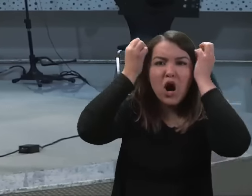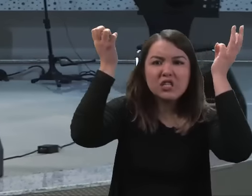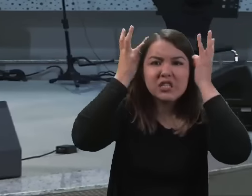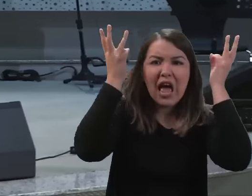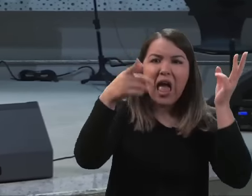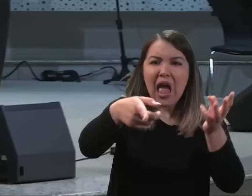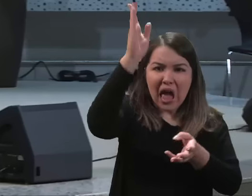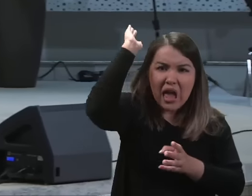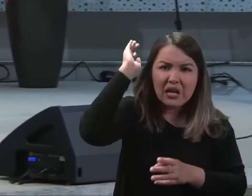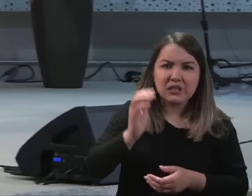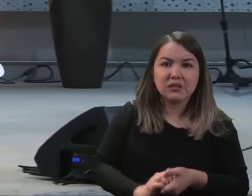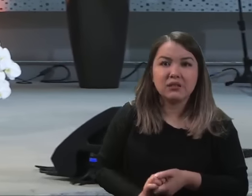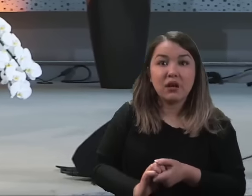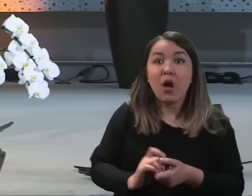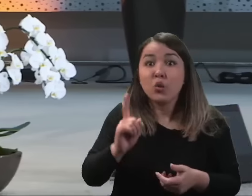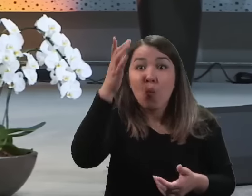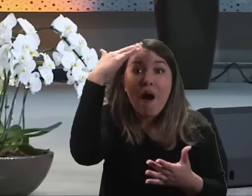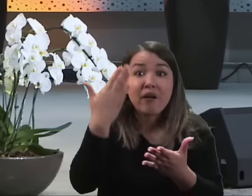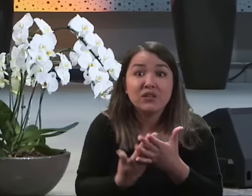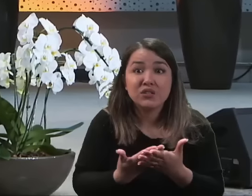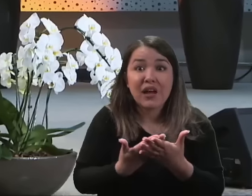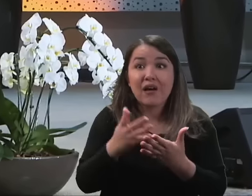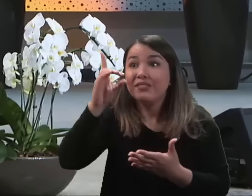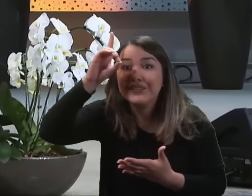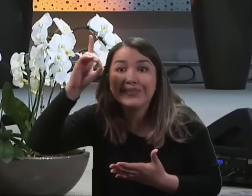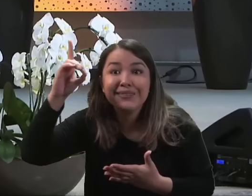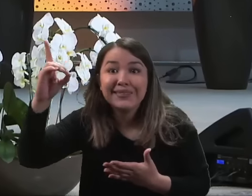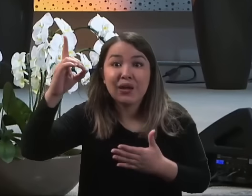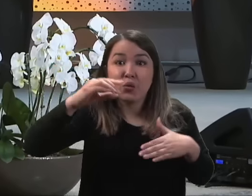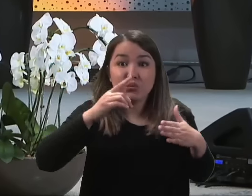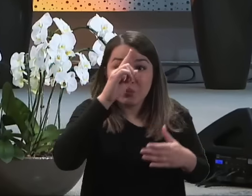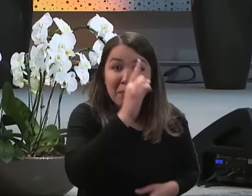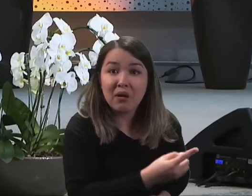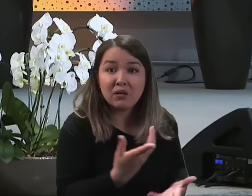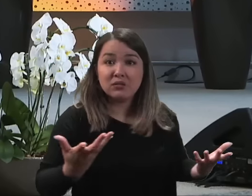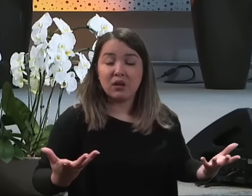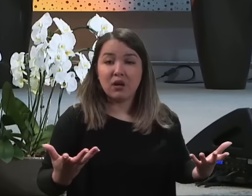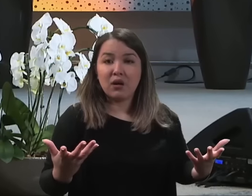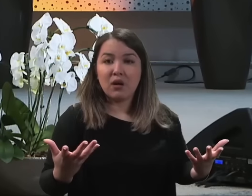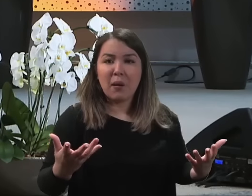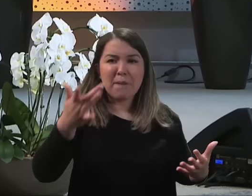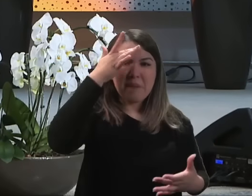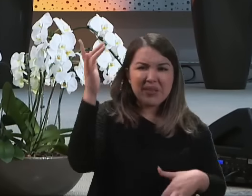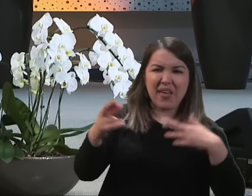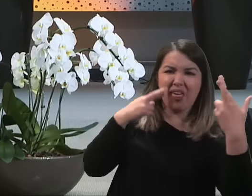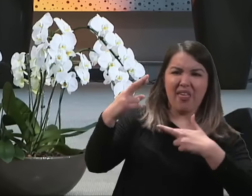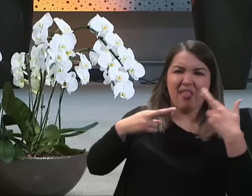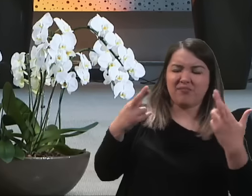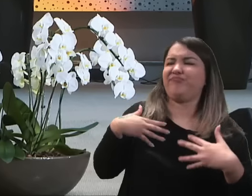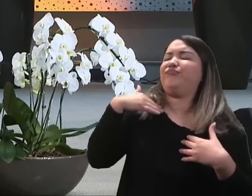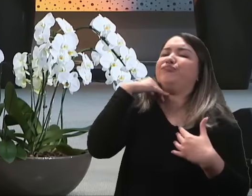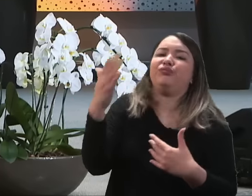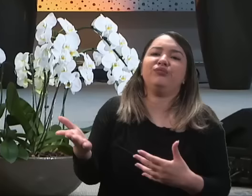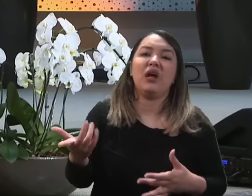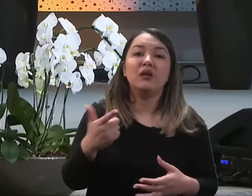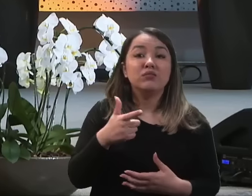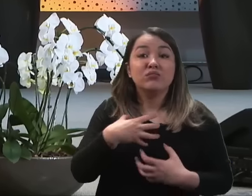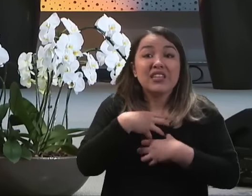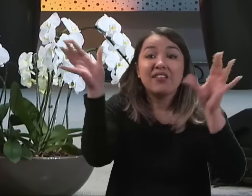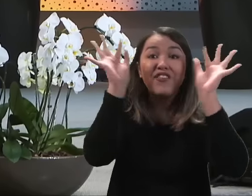do Senhor e não criam na direção de Deus os murmuradores não se achavam felizes com a